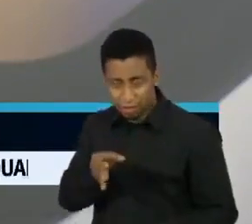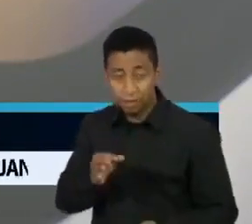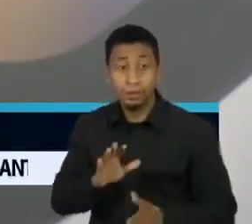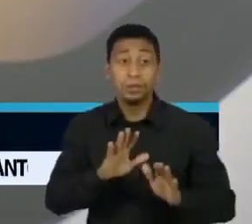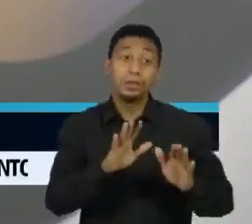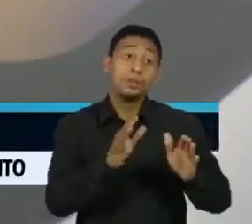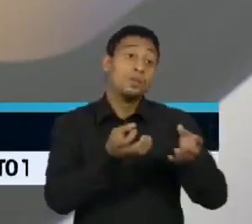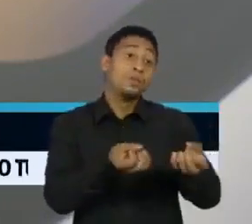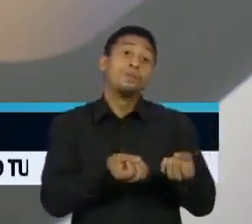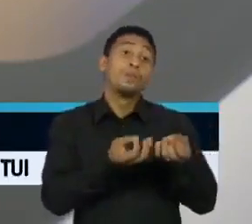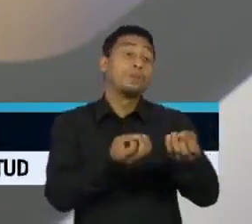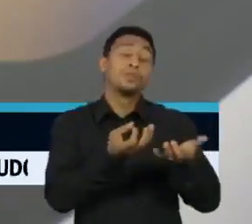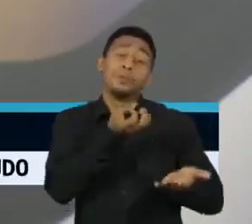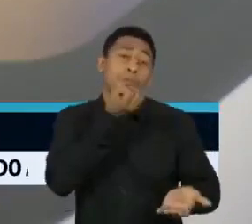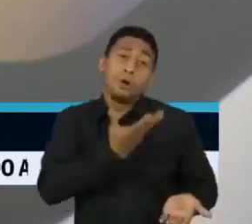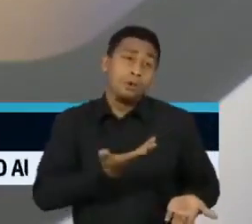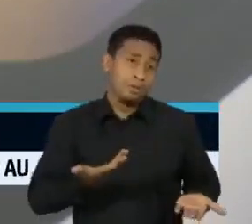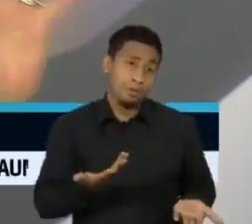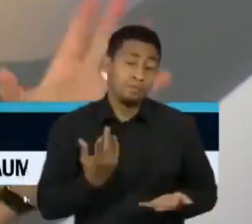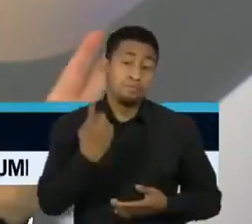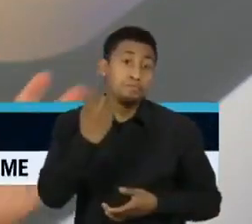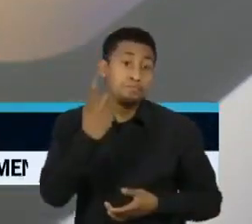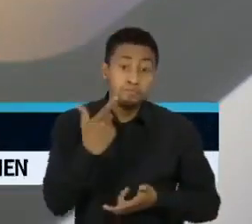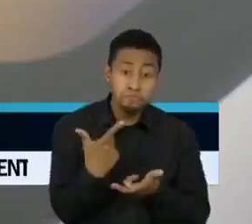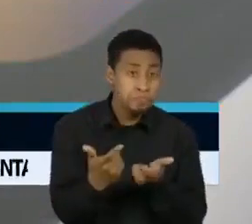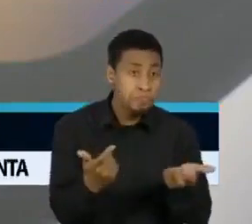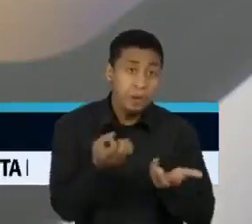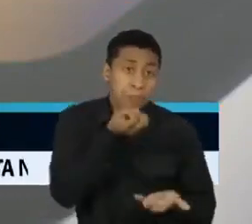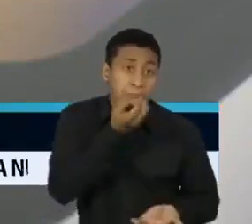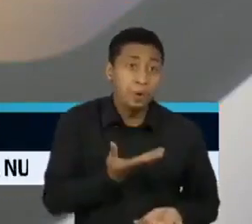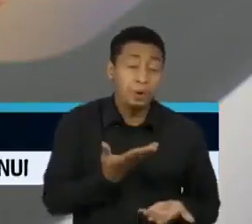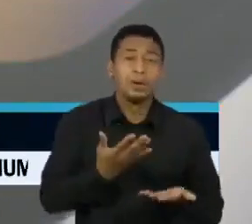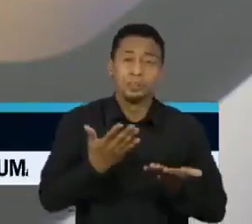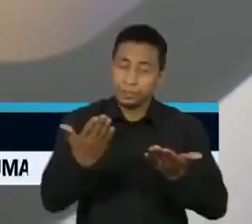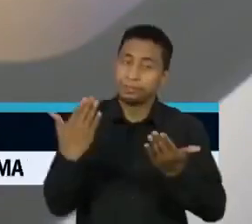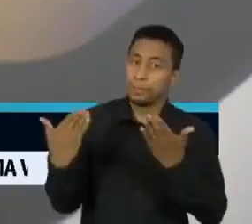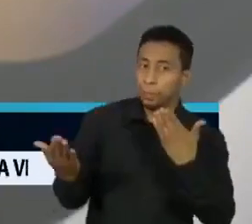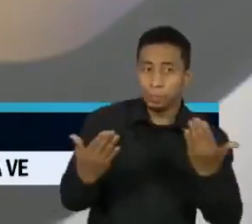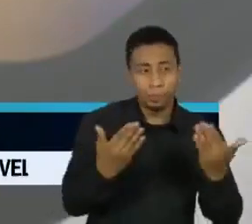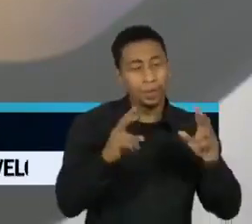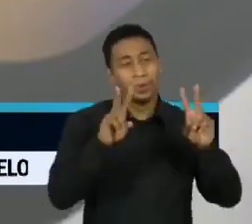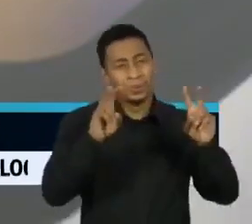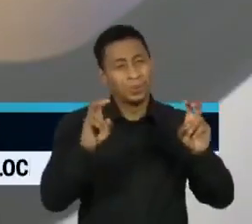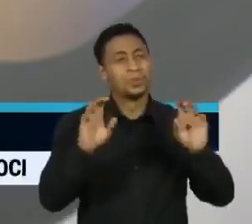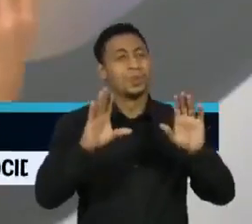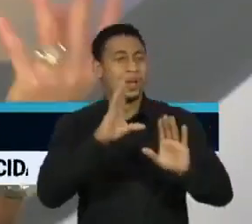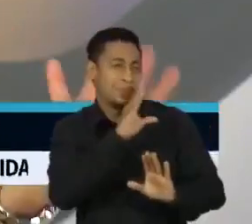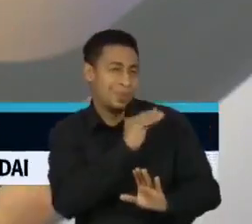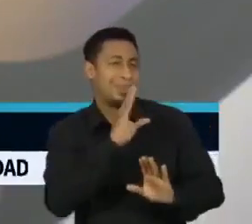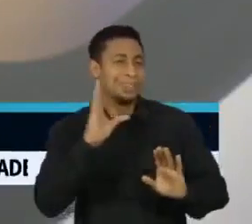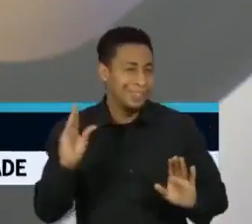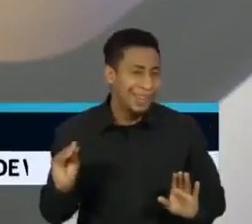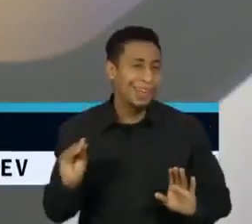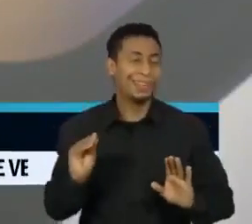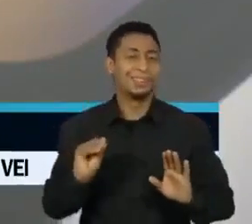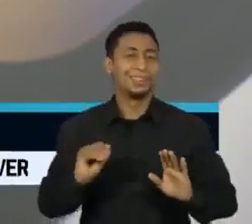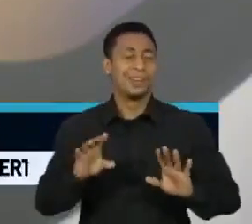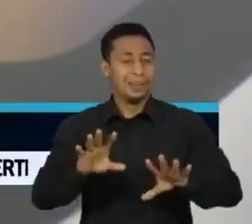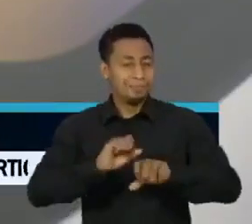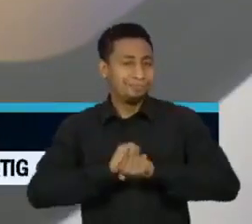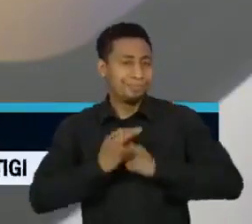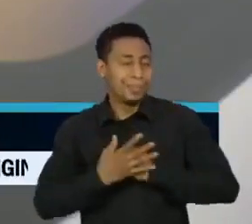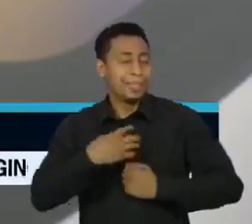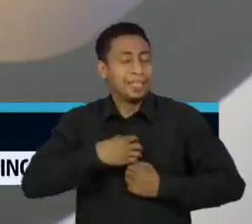notícia boa principalmente para nós aqui no Brasil porque a gente tem discutido muito a vacinação do adolescente a doença mais leve se precisa vacinar